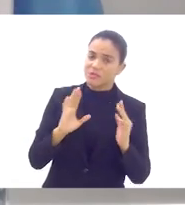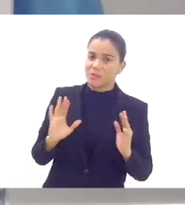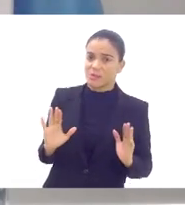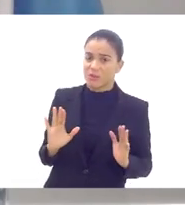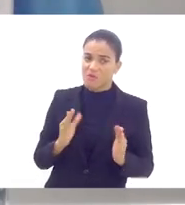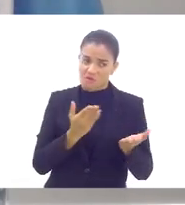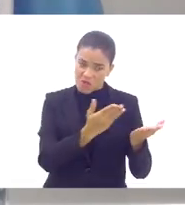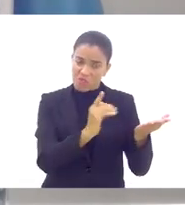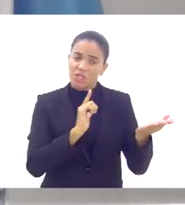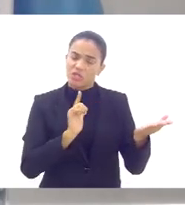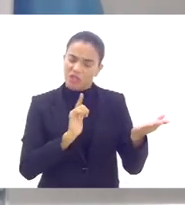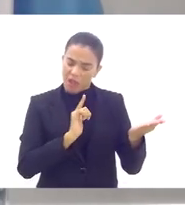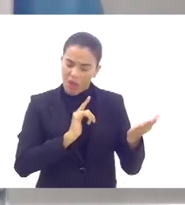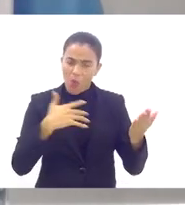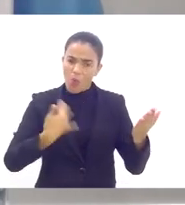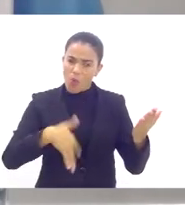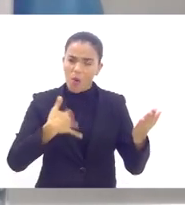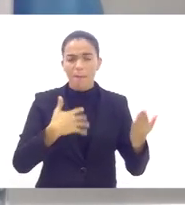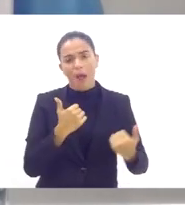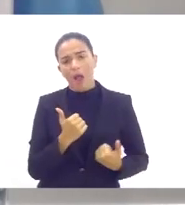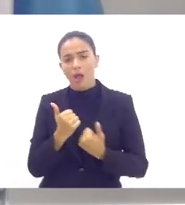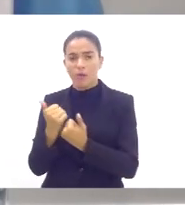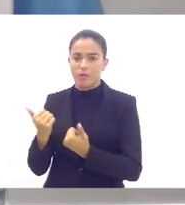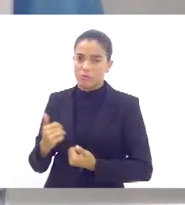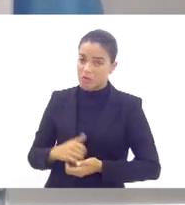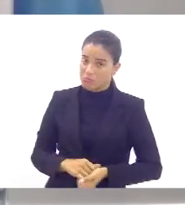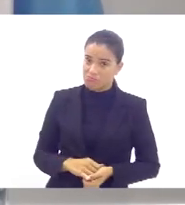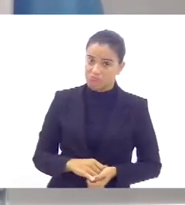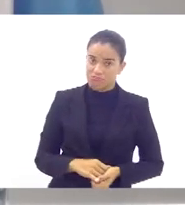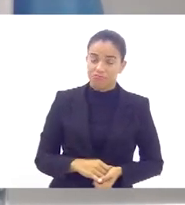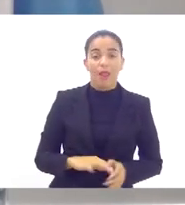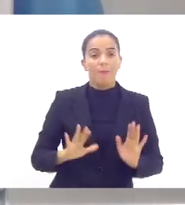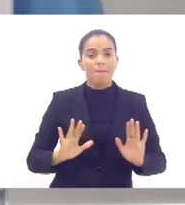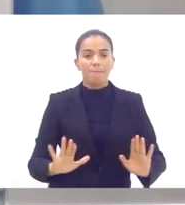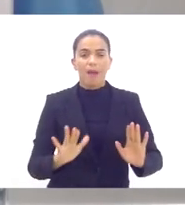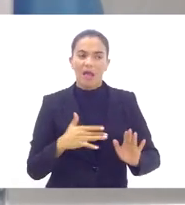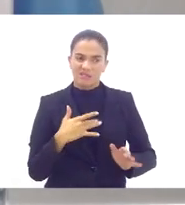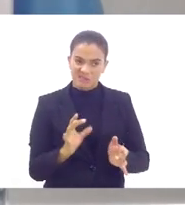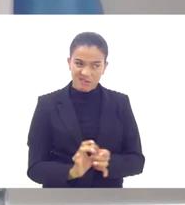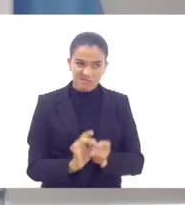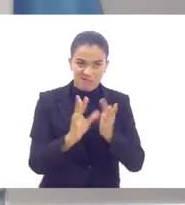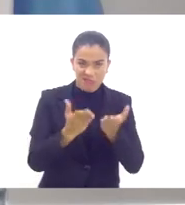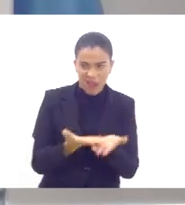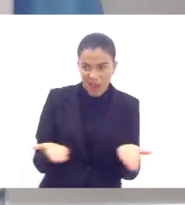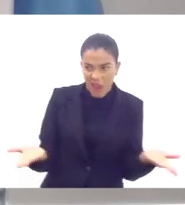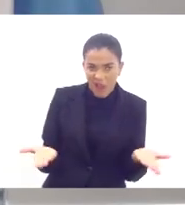que vocês têm muito a contribuir também nessa questão aí. Não pode a gente deixar acontecer o que está acontecendo.